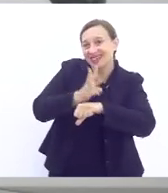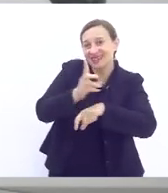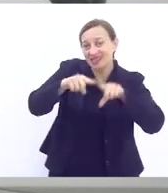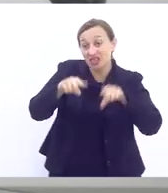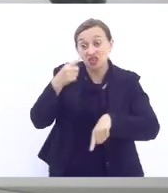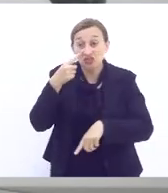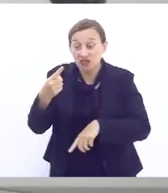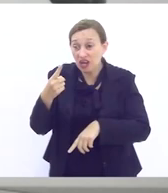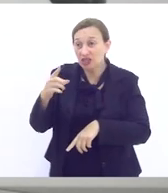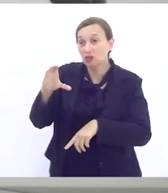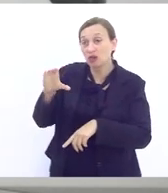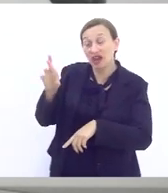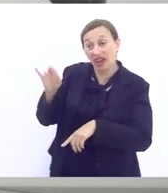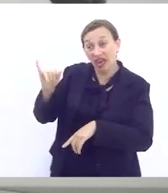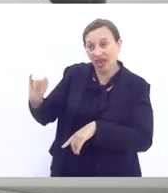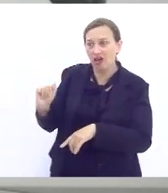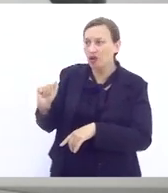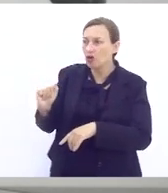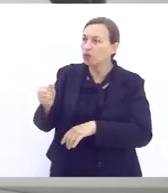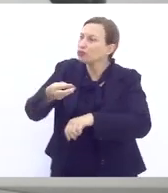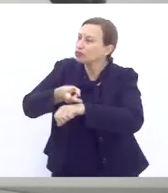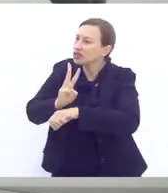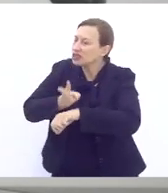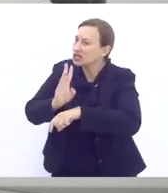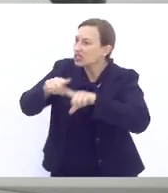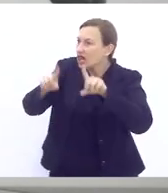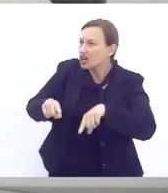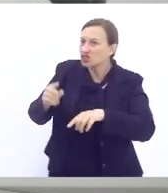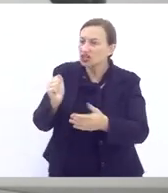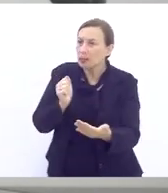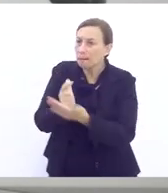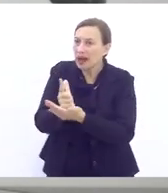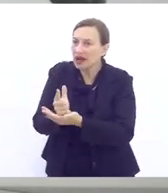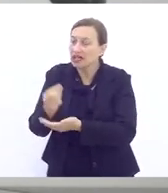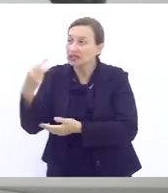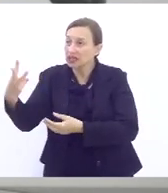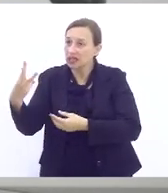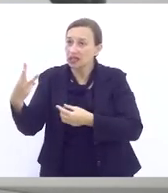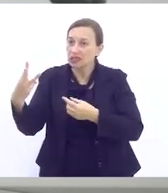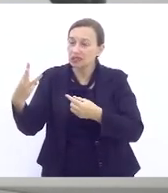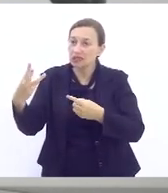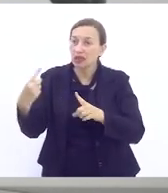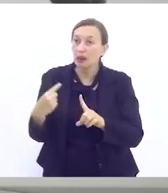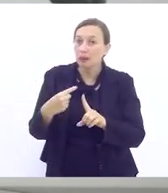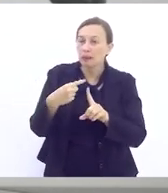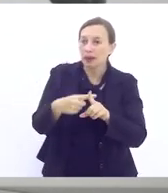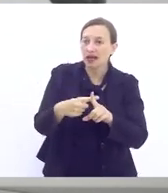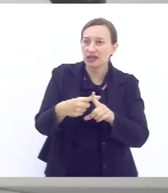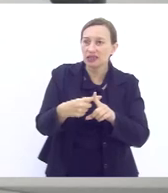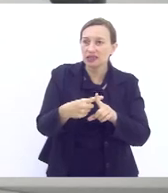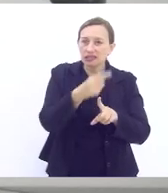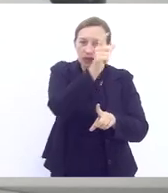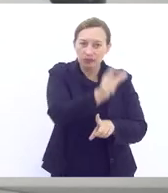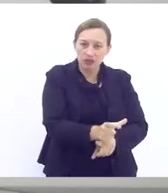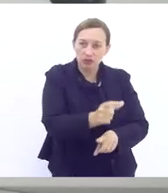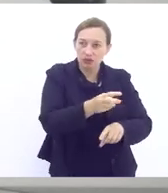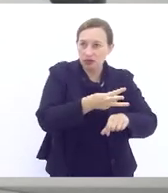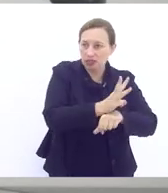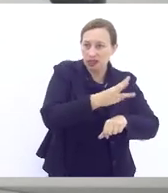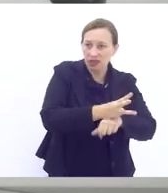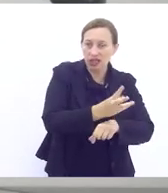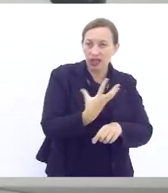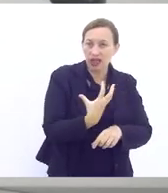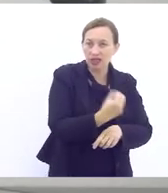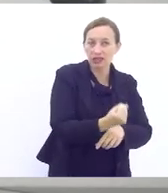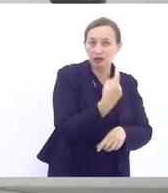no créia Com certeza a gente paga três mas o funcionário terceirizado recebe um